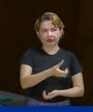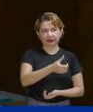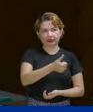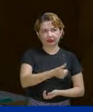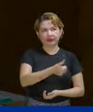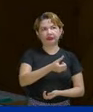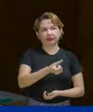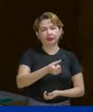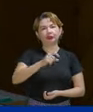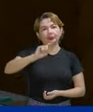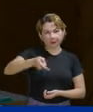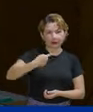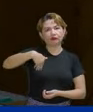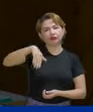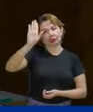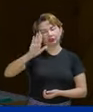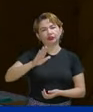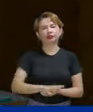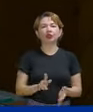106.906,54,